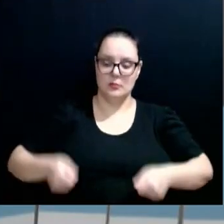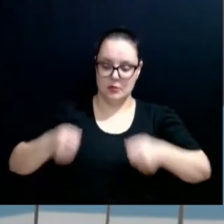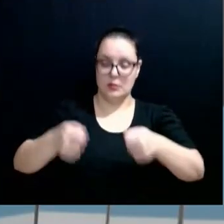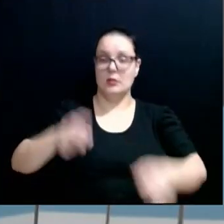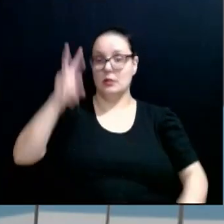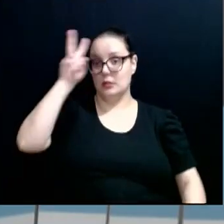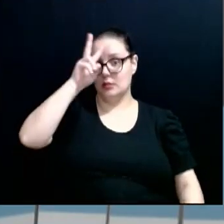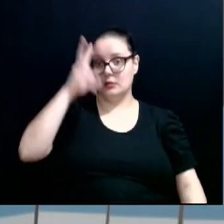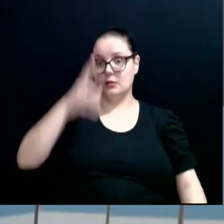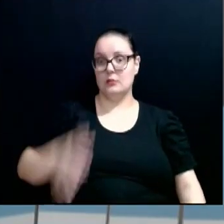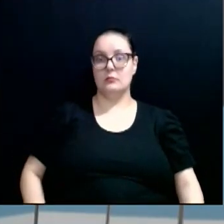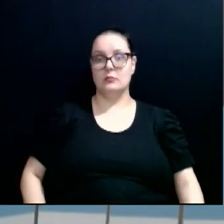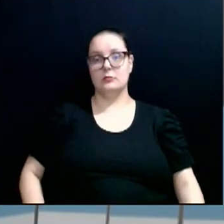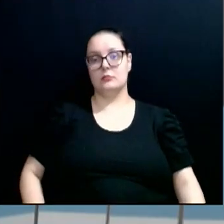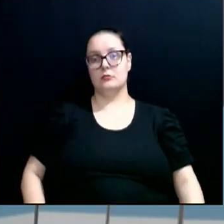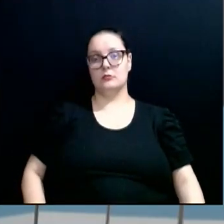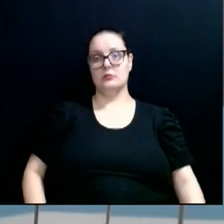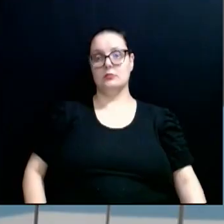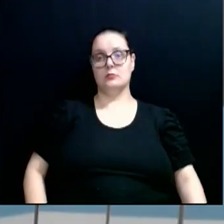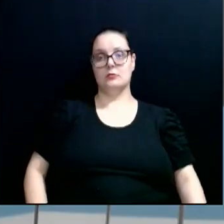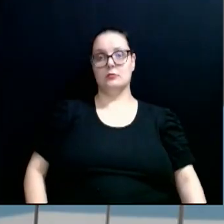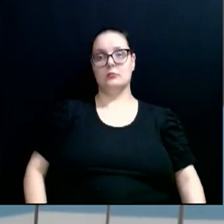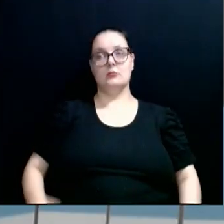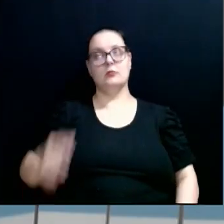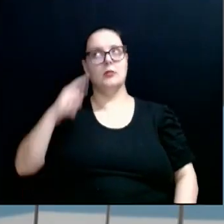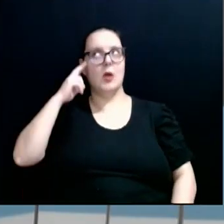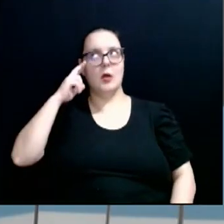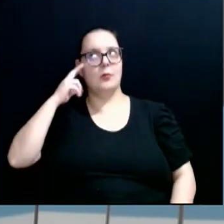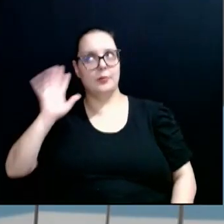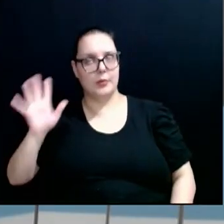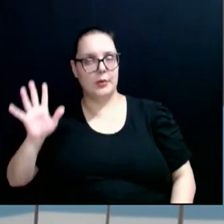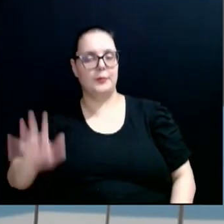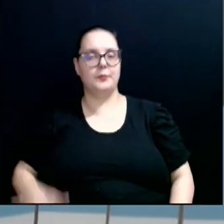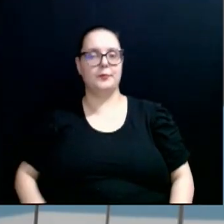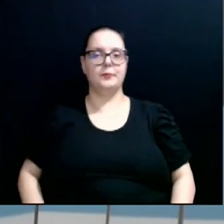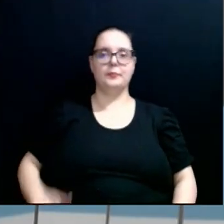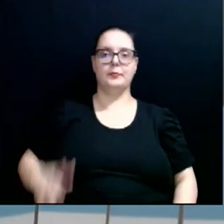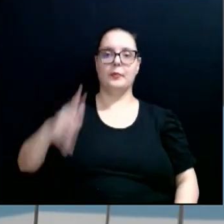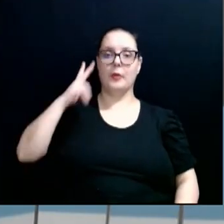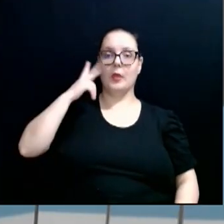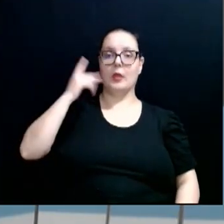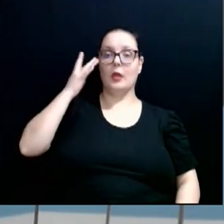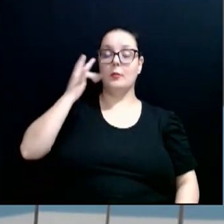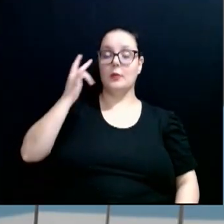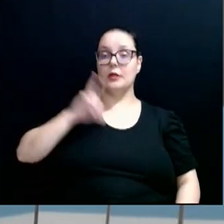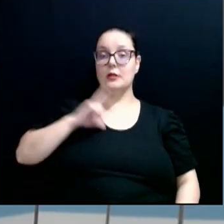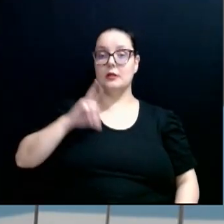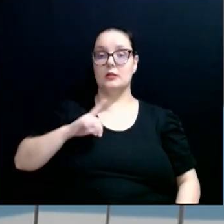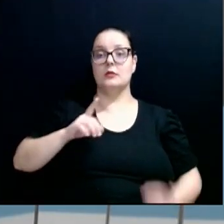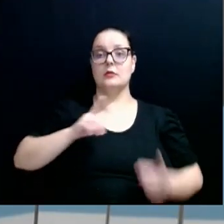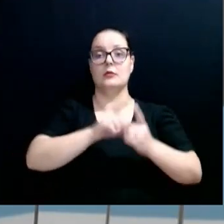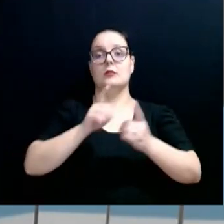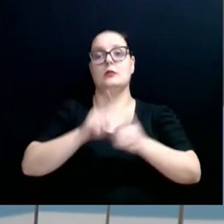amanhã, vamos imaginar aqui, amanhã tem essa questão de atender a pessoa com